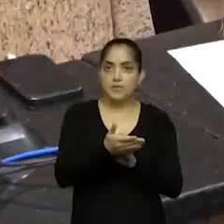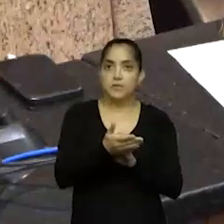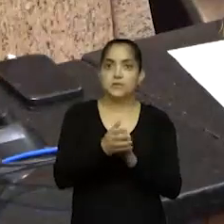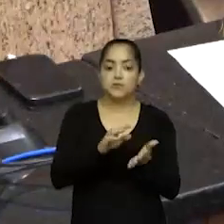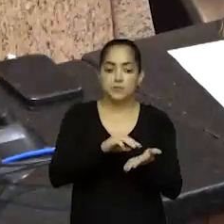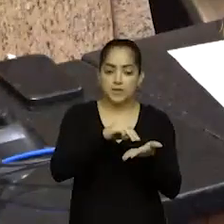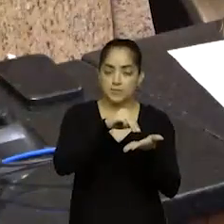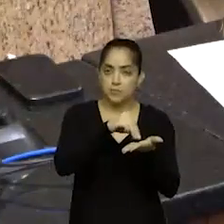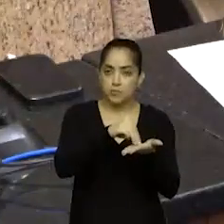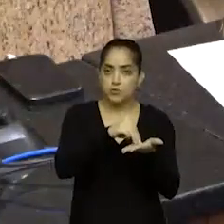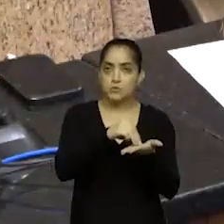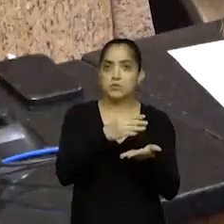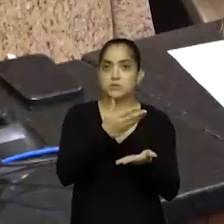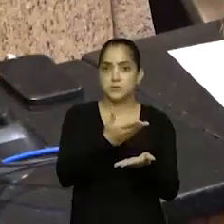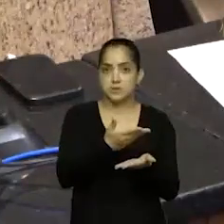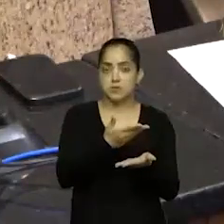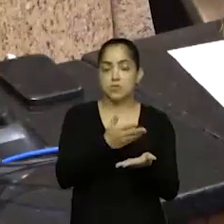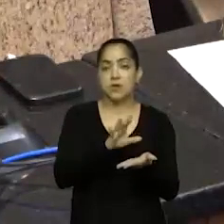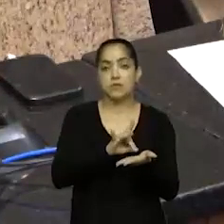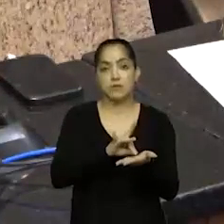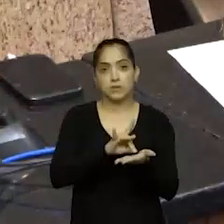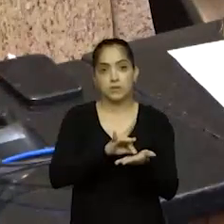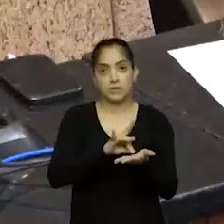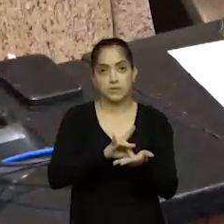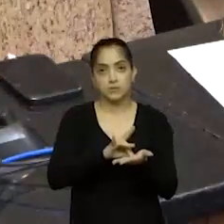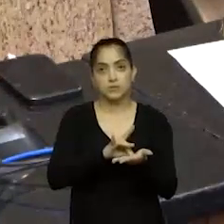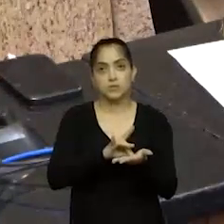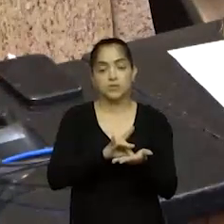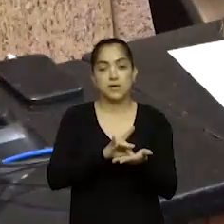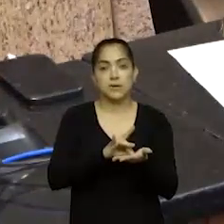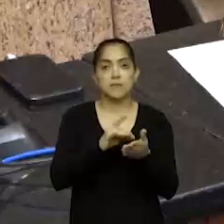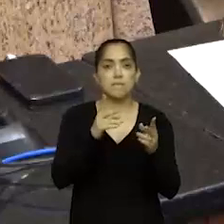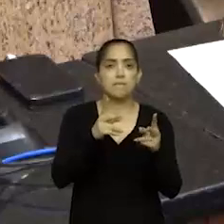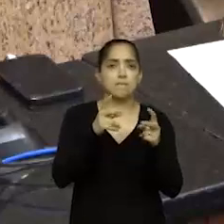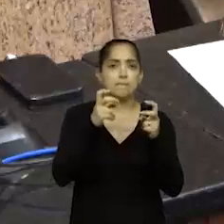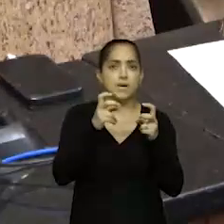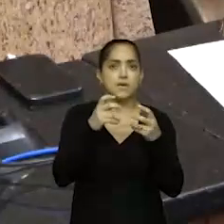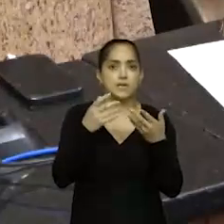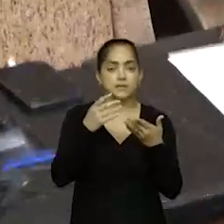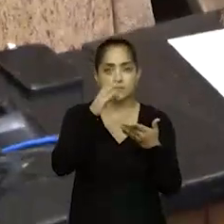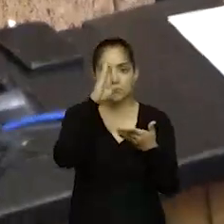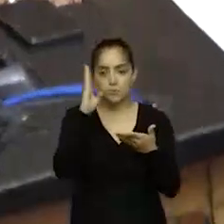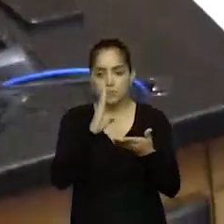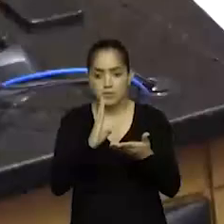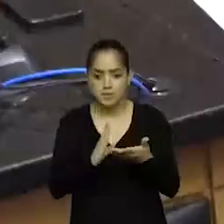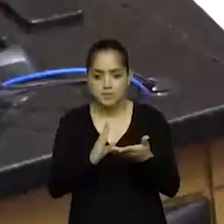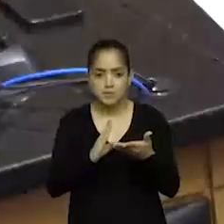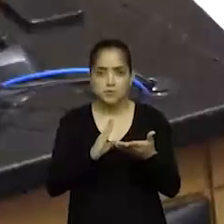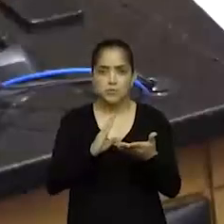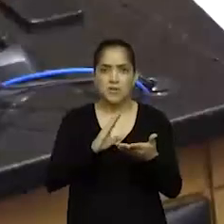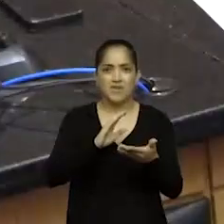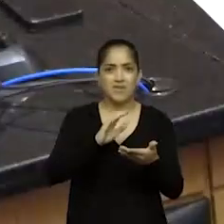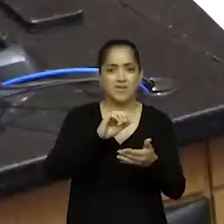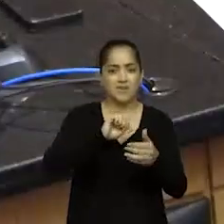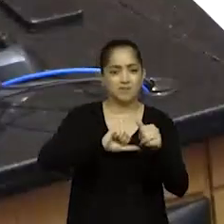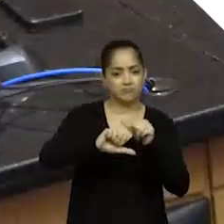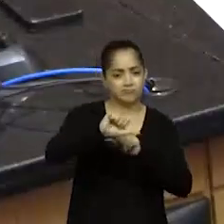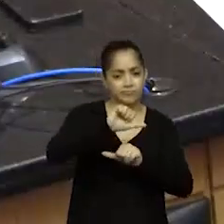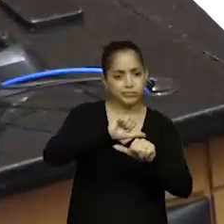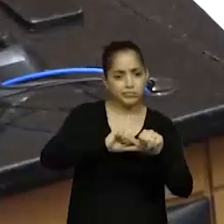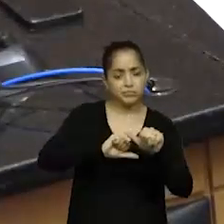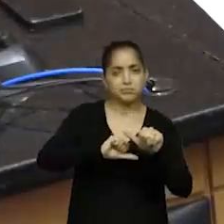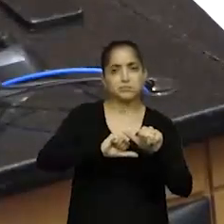moção. De fato, algumas vezes eu tenho a impressão que o Brasil é o país do avesso, é o país do